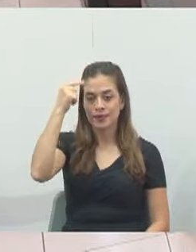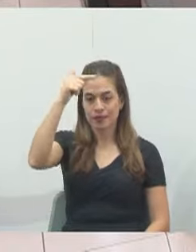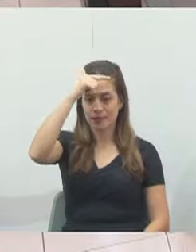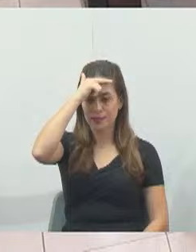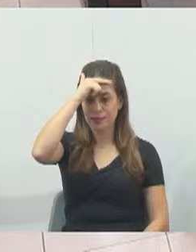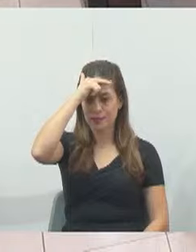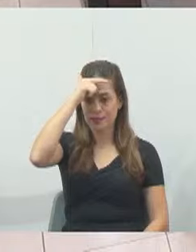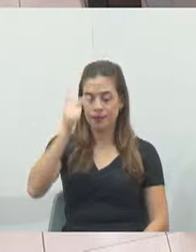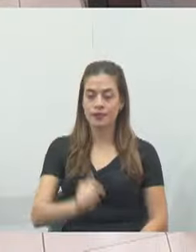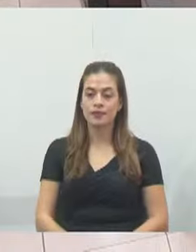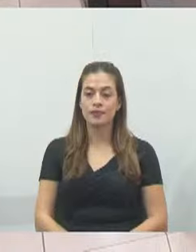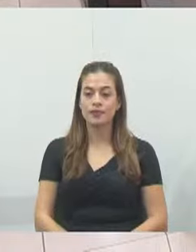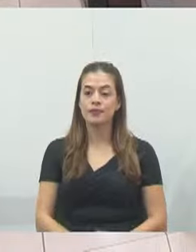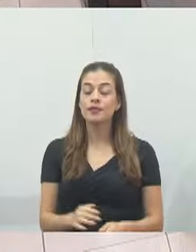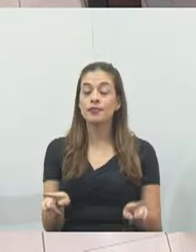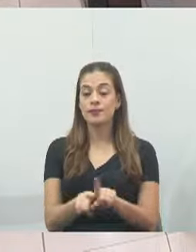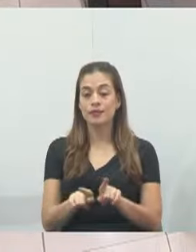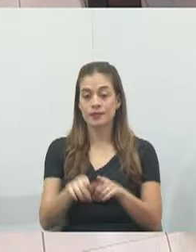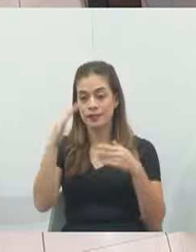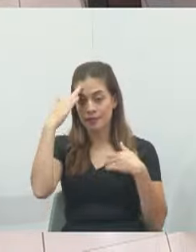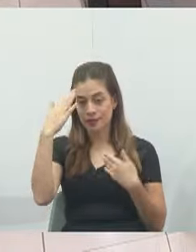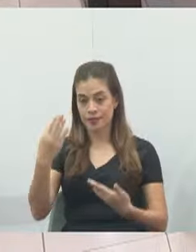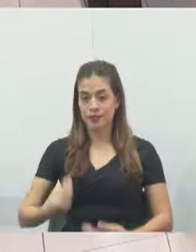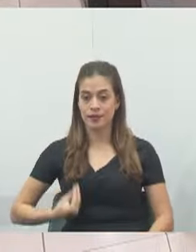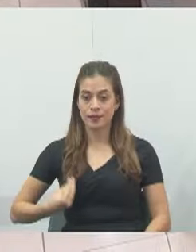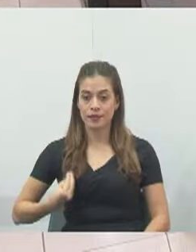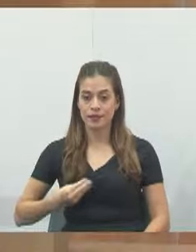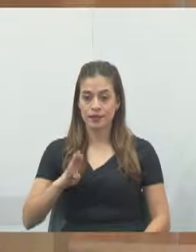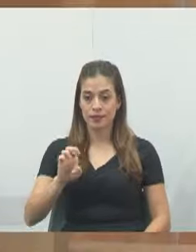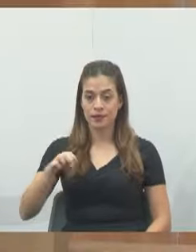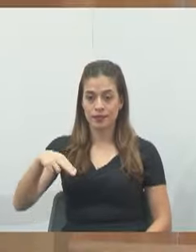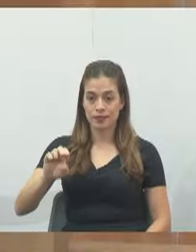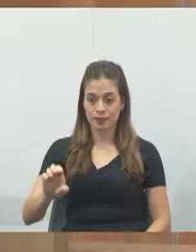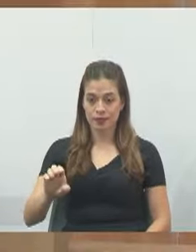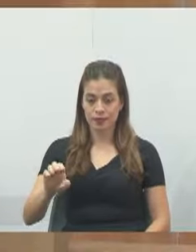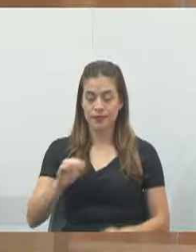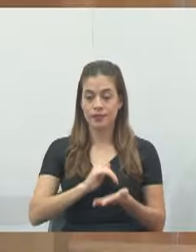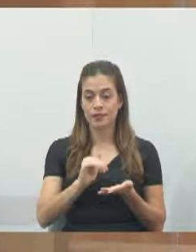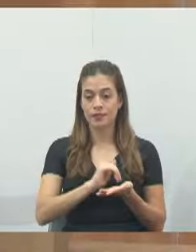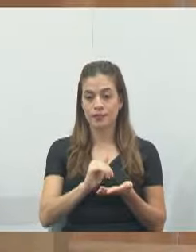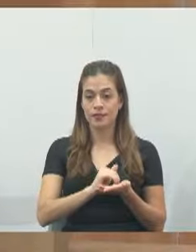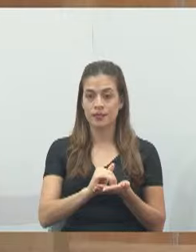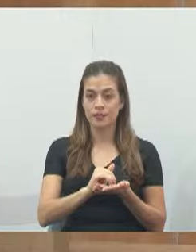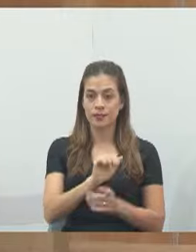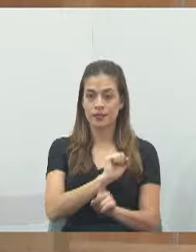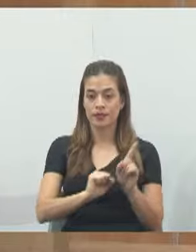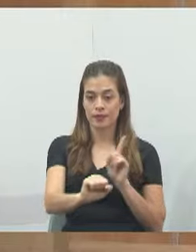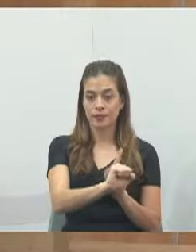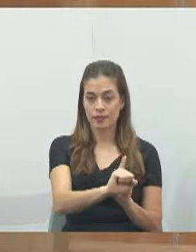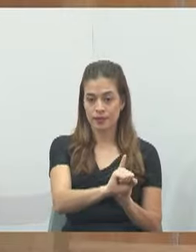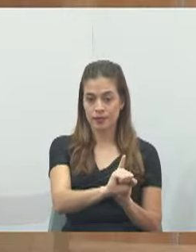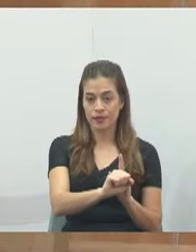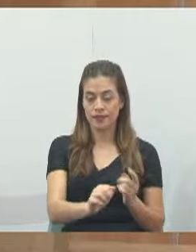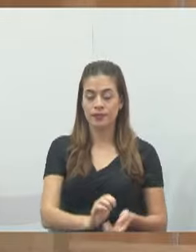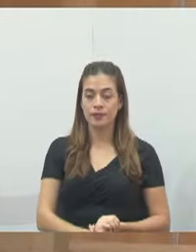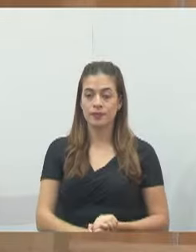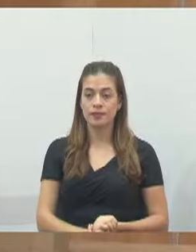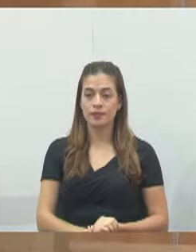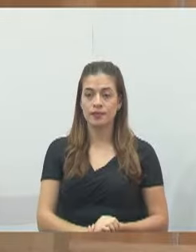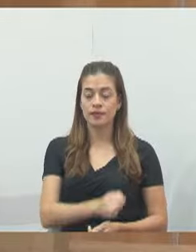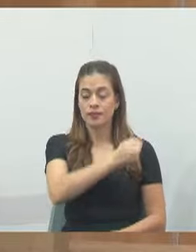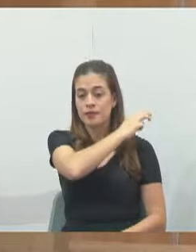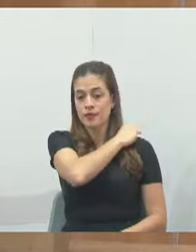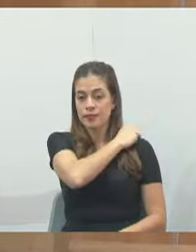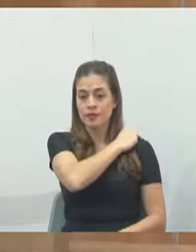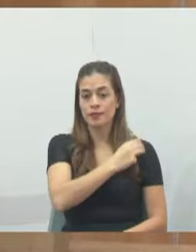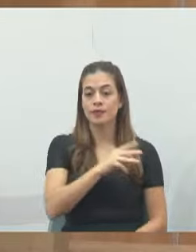Sasaki. Agradecemos também a presença da senhora Bene Peixoto do Nascimento, secretária de Assistência Social, coronel Paulo